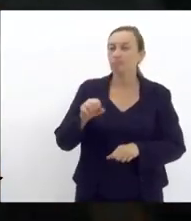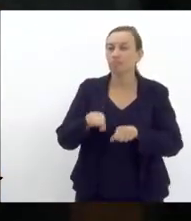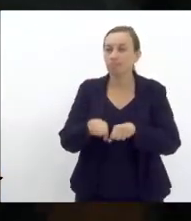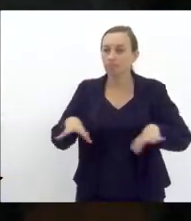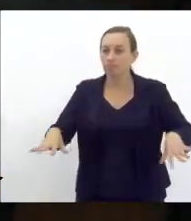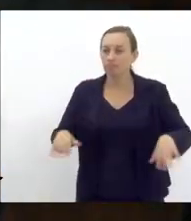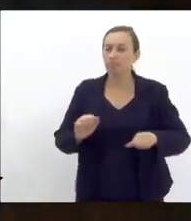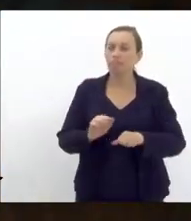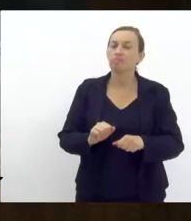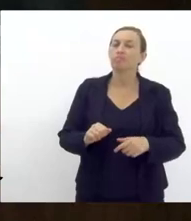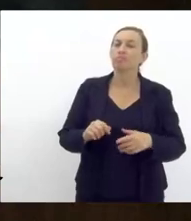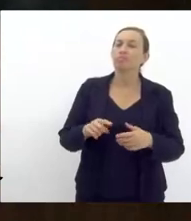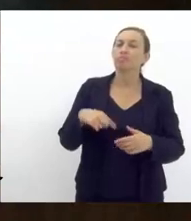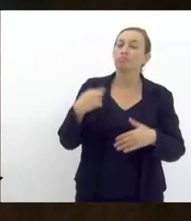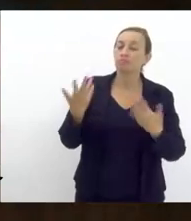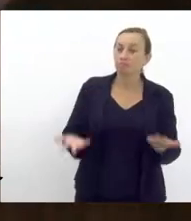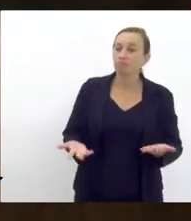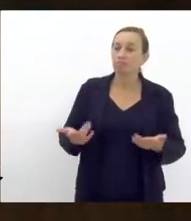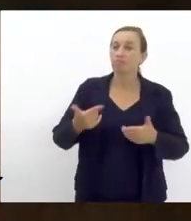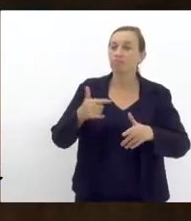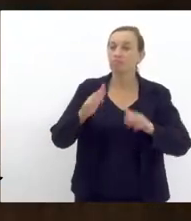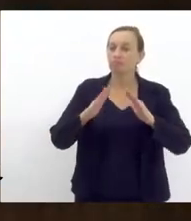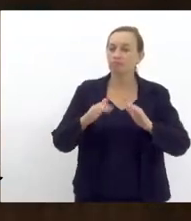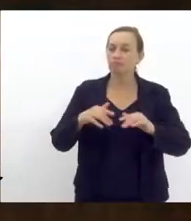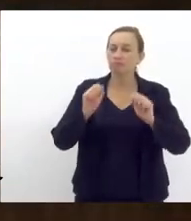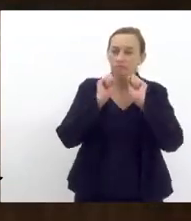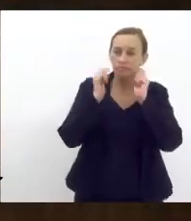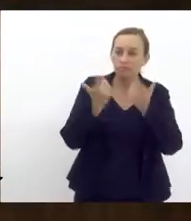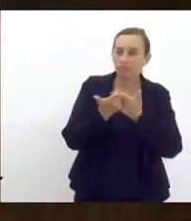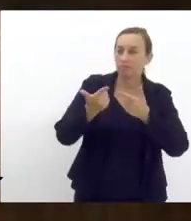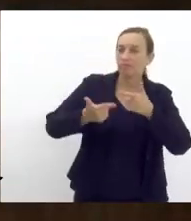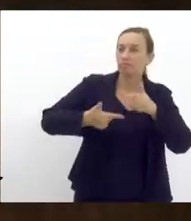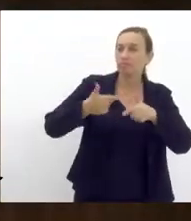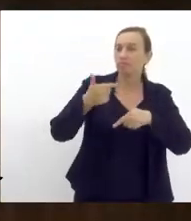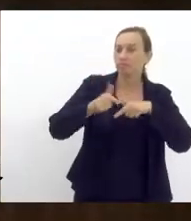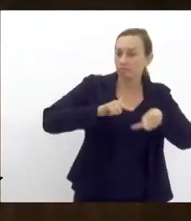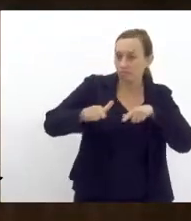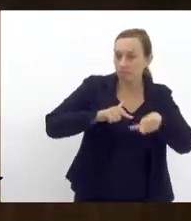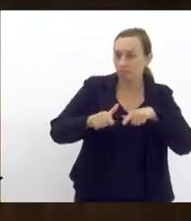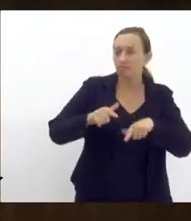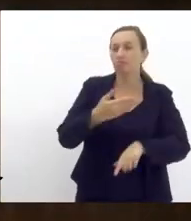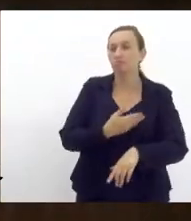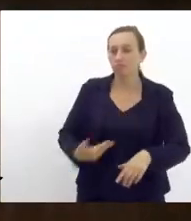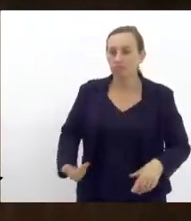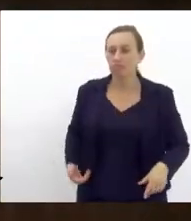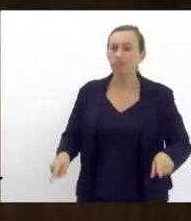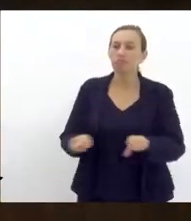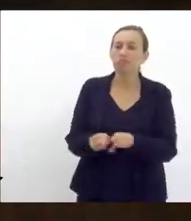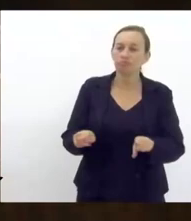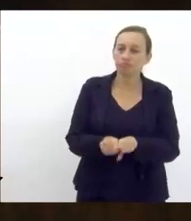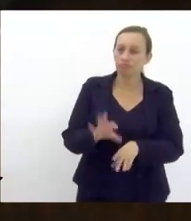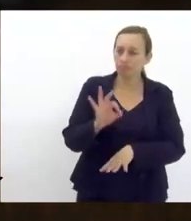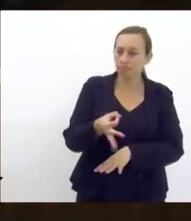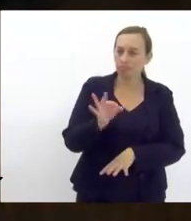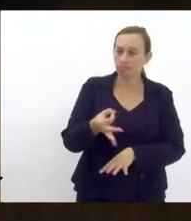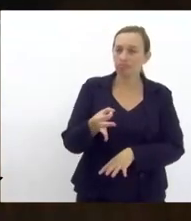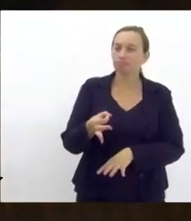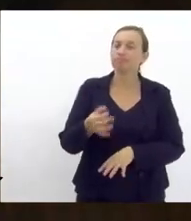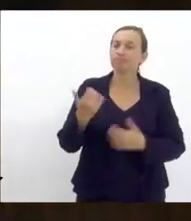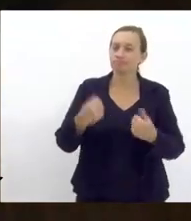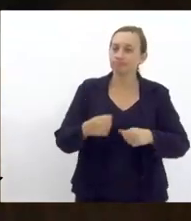Então essa casa trabalhou botou o governador para trabalhar mas é evidente que a execução desse programa deixa